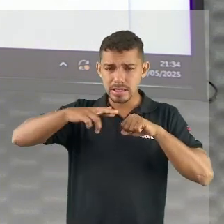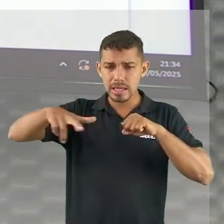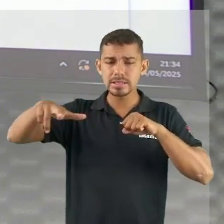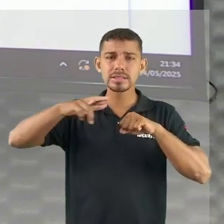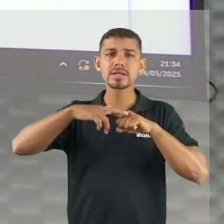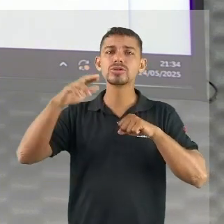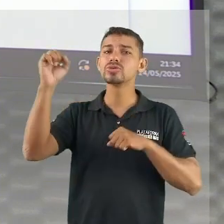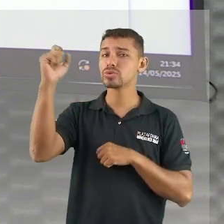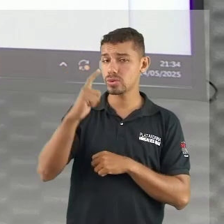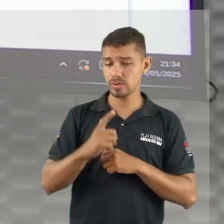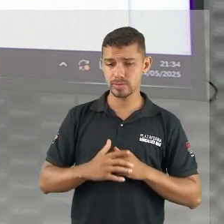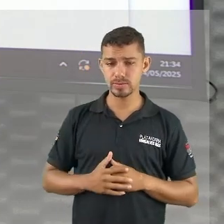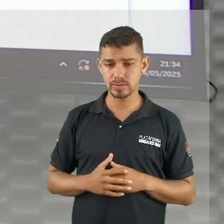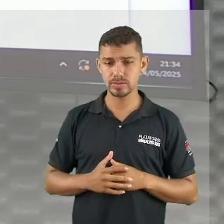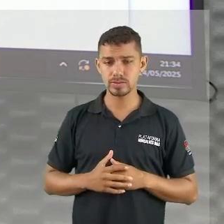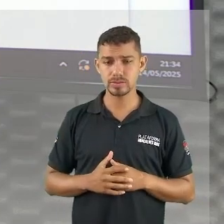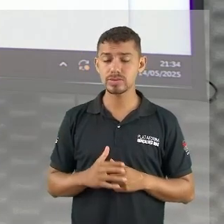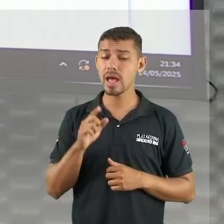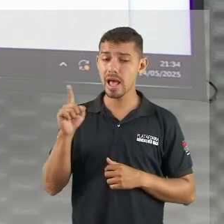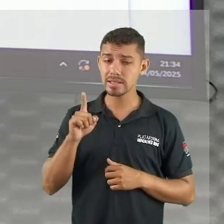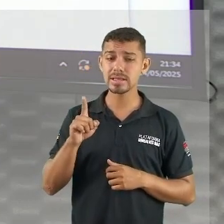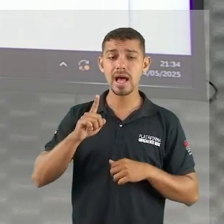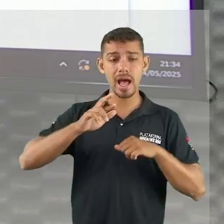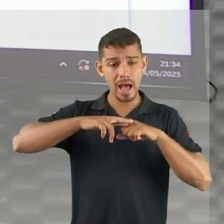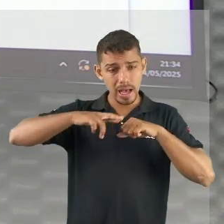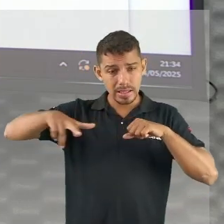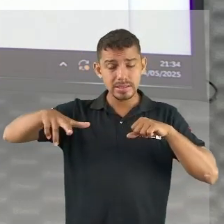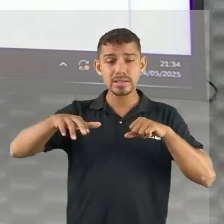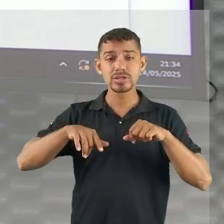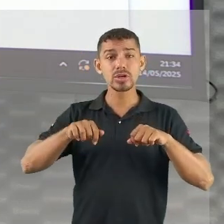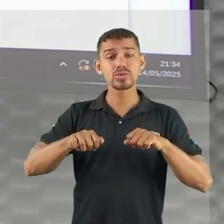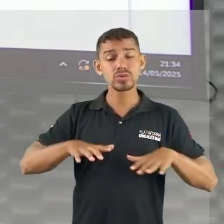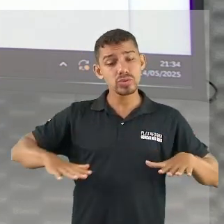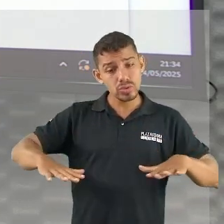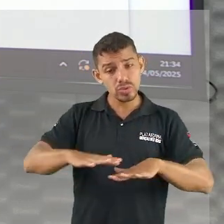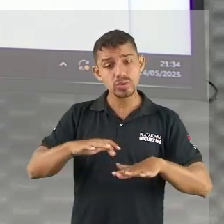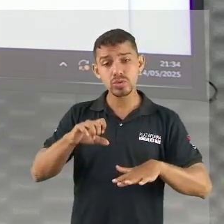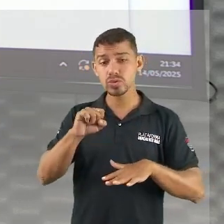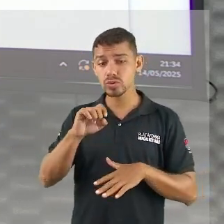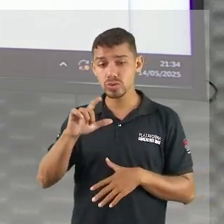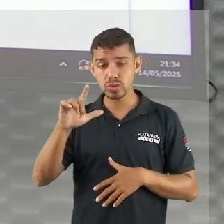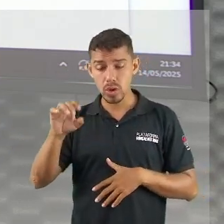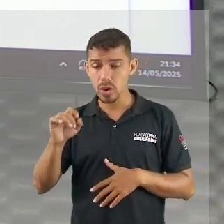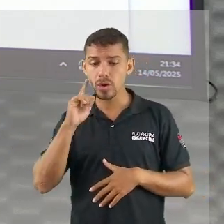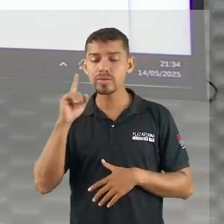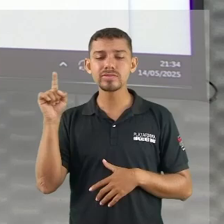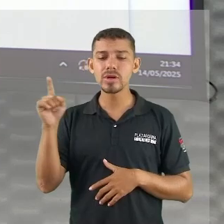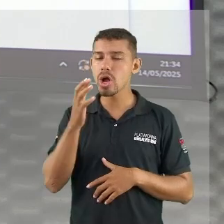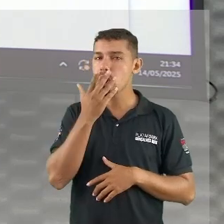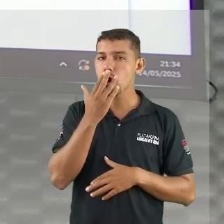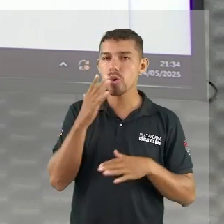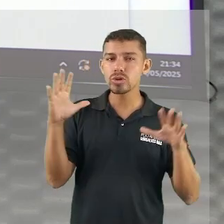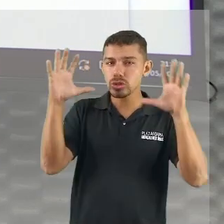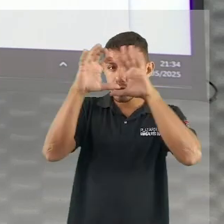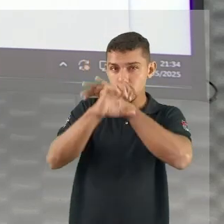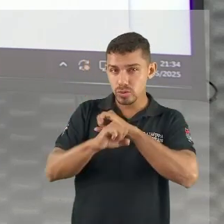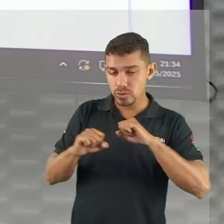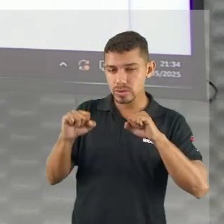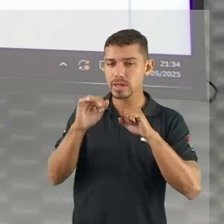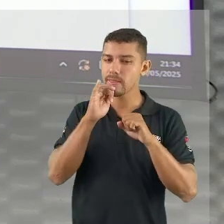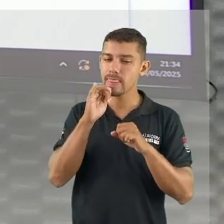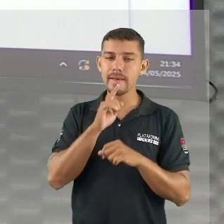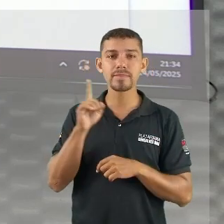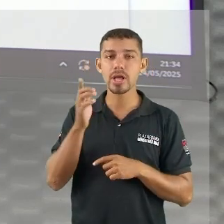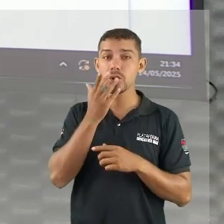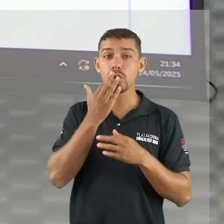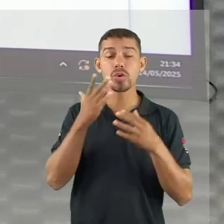Sol. Esta radiação aquece o solo da estufa, que geralmente é feito de cores escuras. As